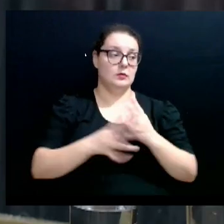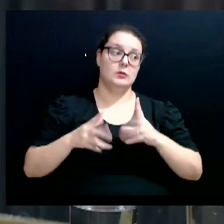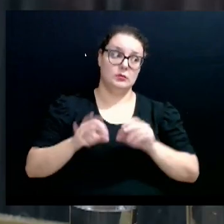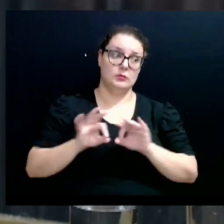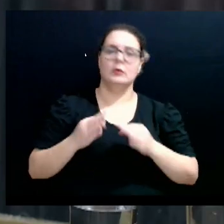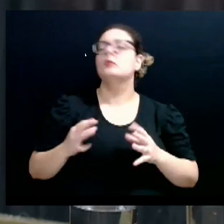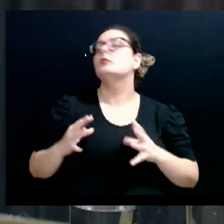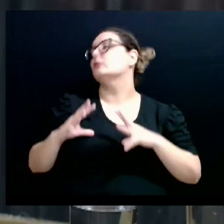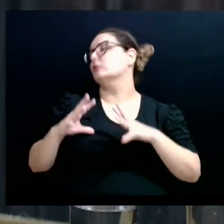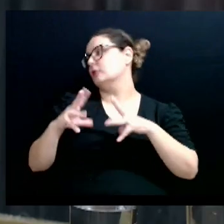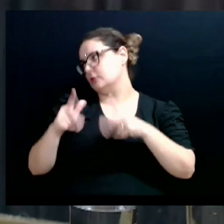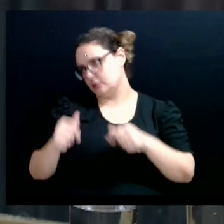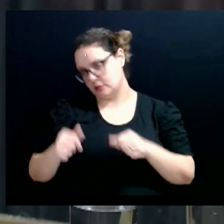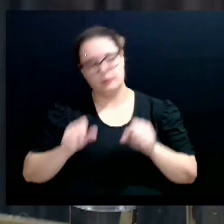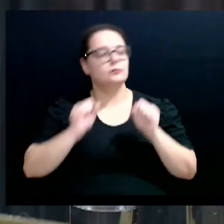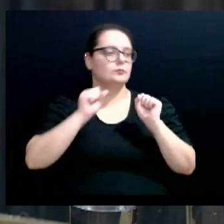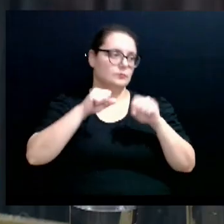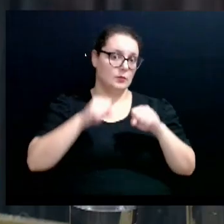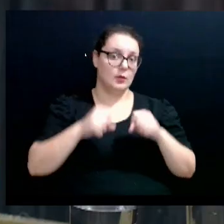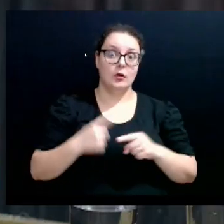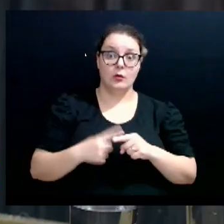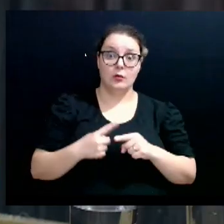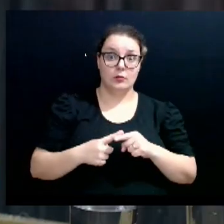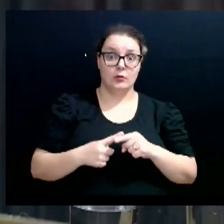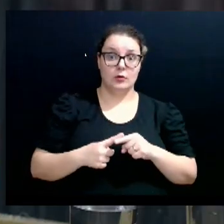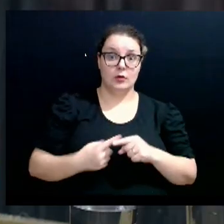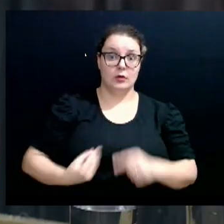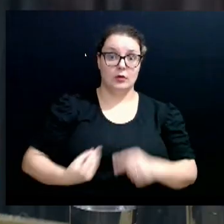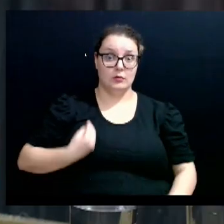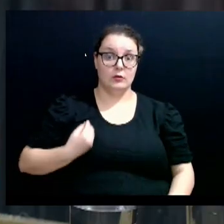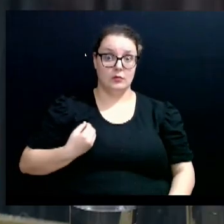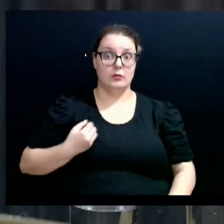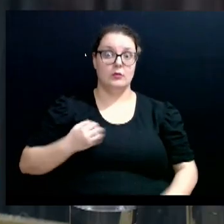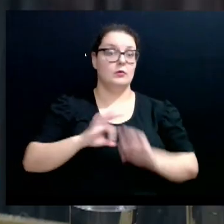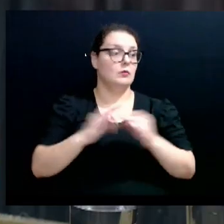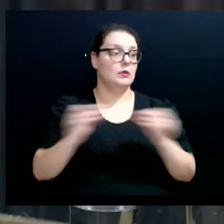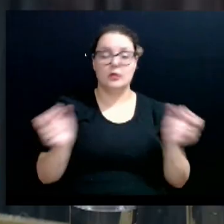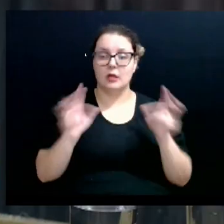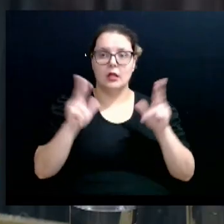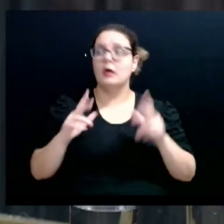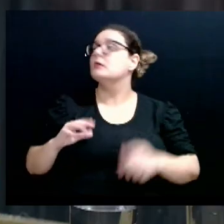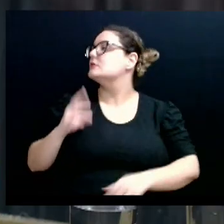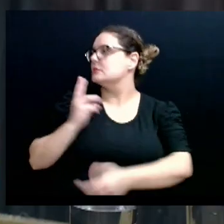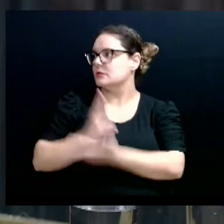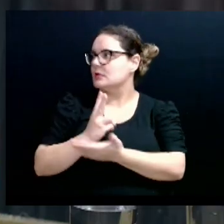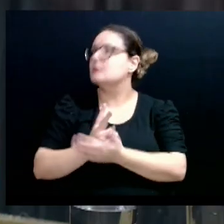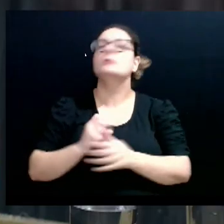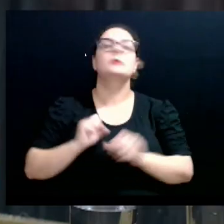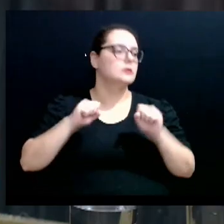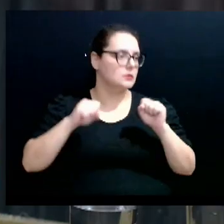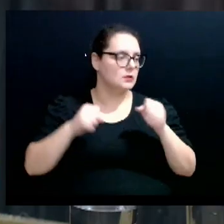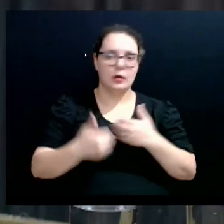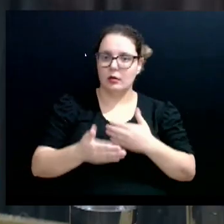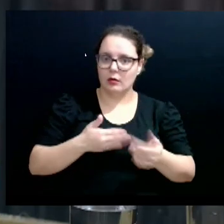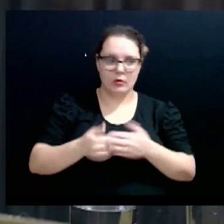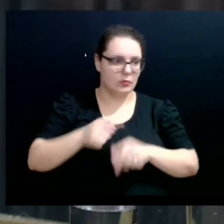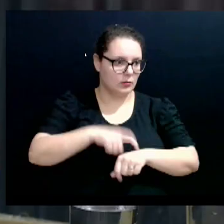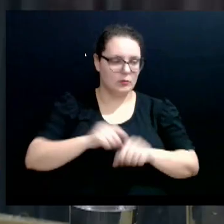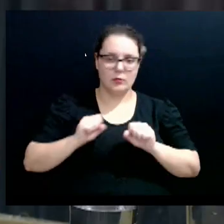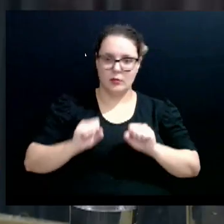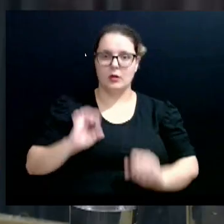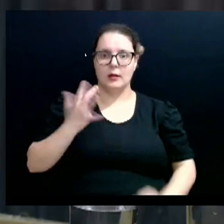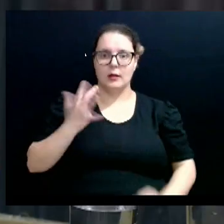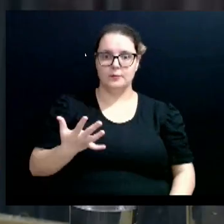né, Aham. porque eles vivem num estado de alerta. O tempo A todo, qualquer né? momento pode acontecer qualquer coisa. Uhum. E isso também priva do